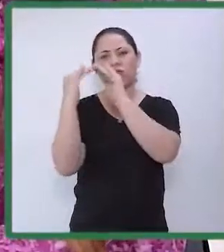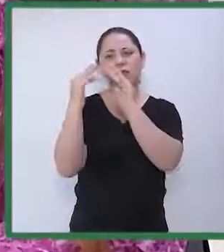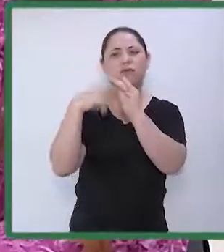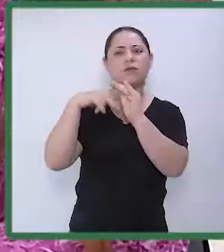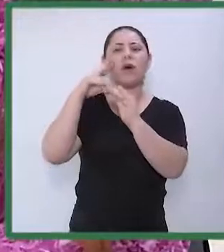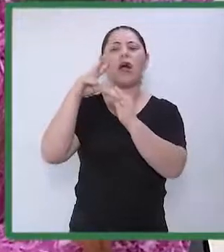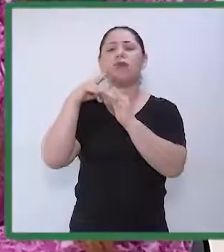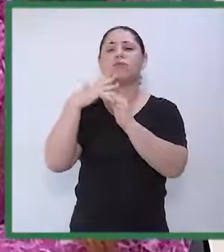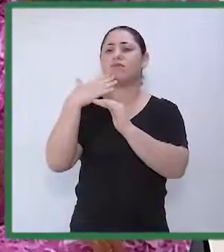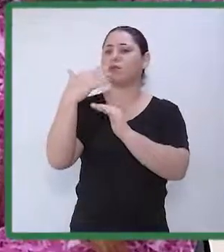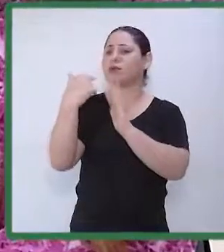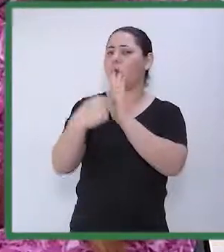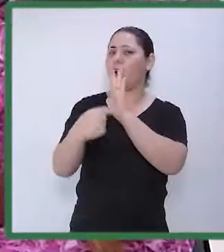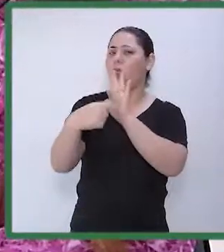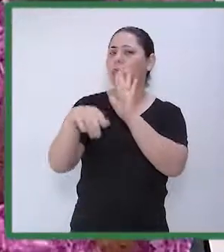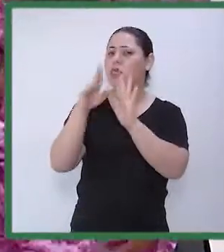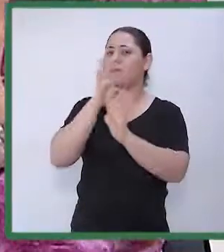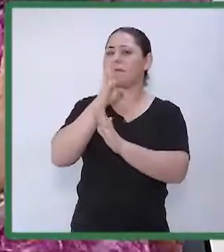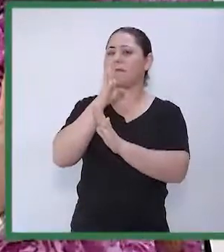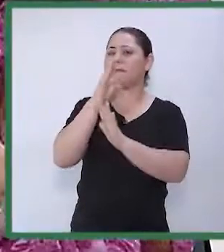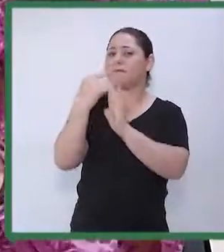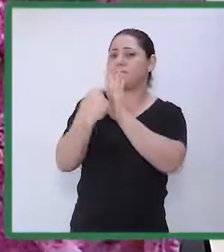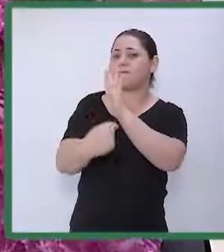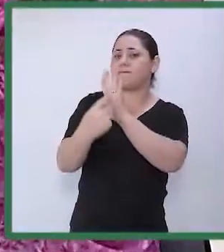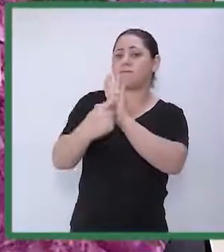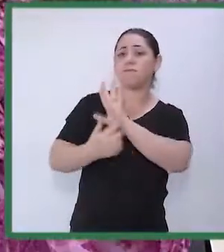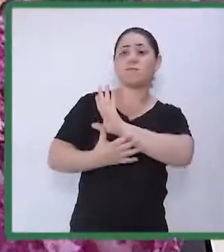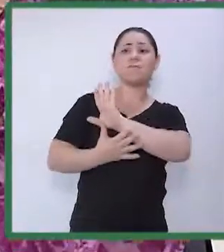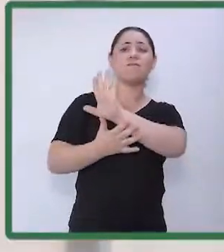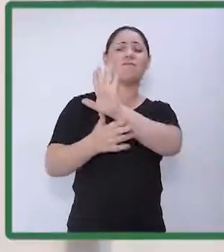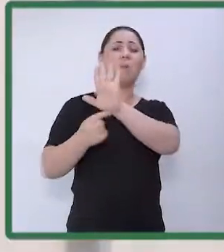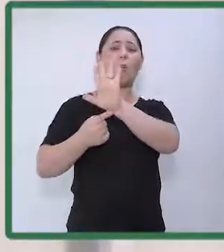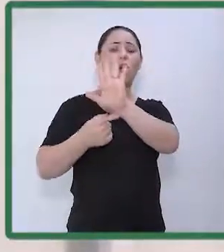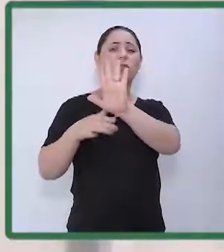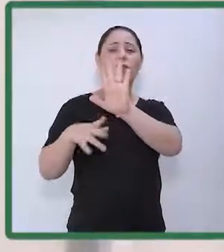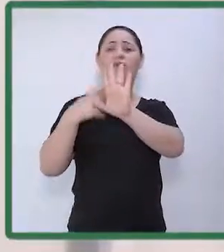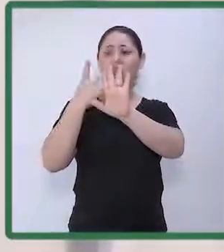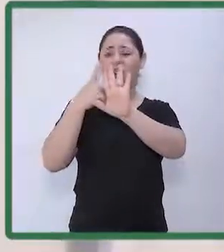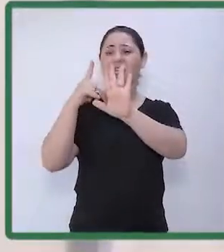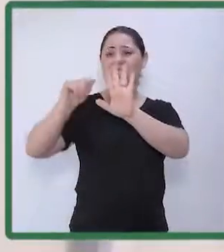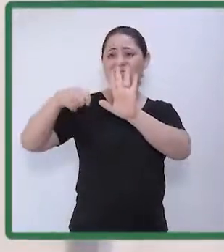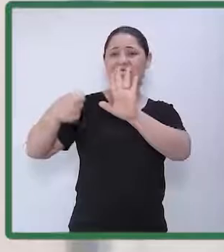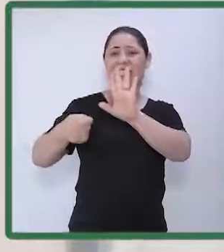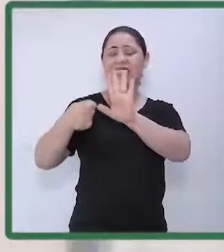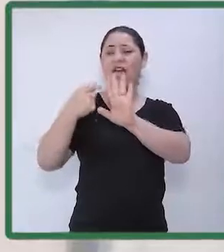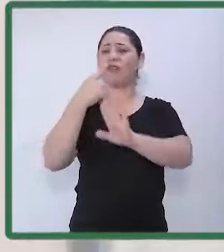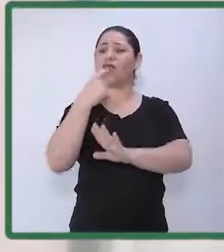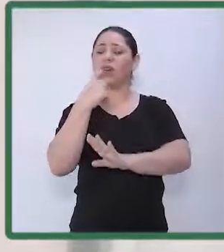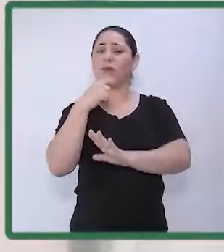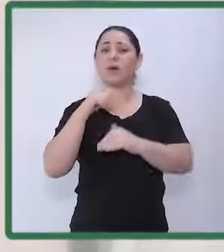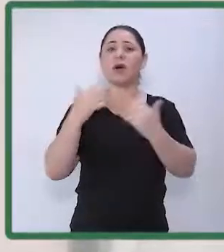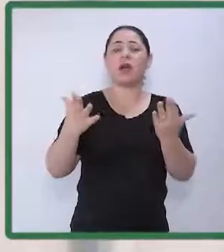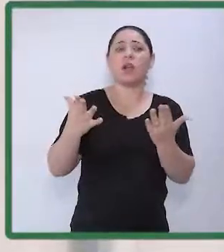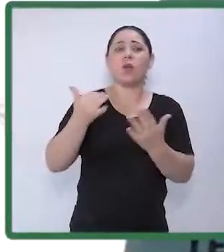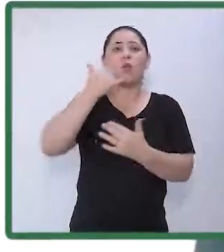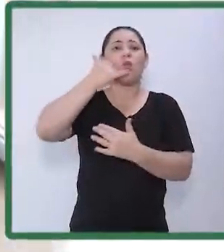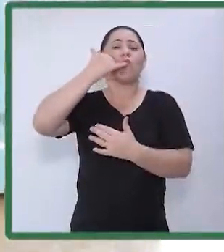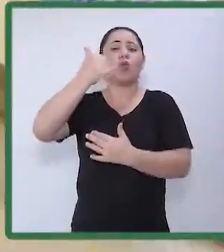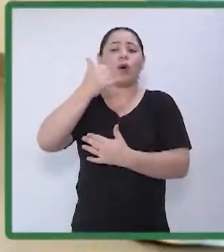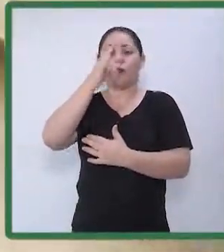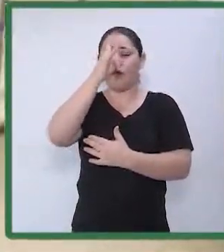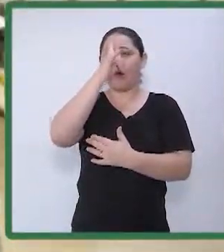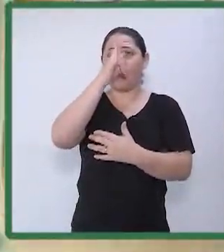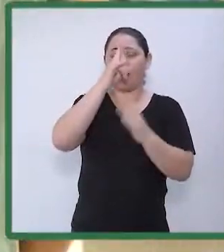casa, ela pode pedir socorro sem falar. Sem falar. Então, ela coloca lá o sinal vermelho, ou até fala, sinal vermelho, digamos assim, para um atendente